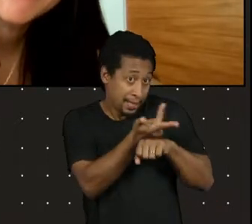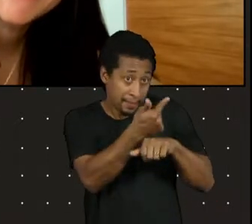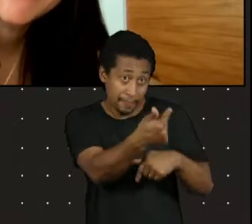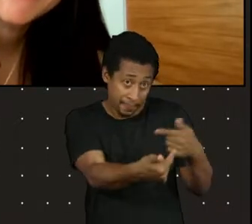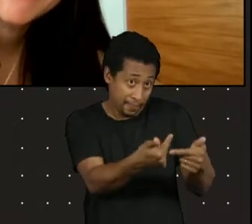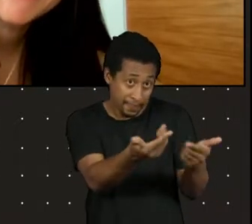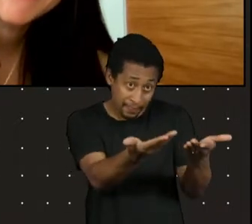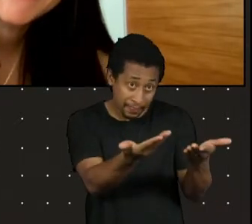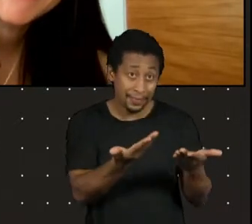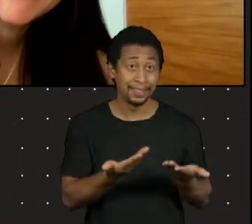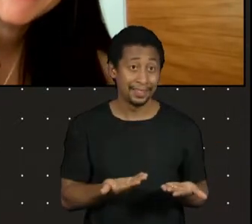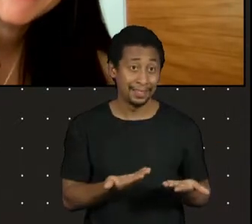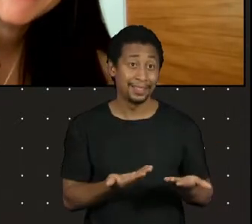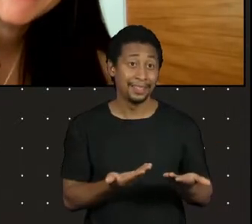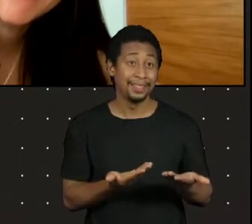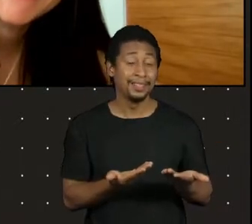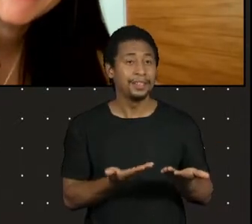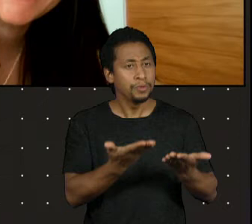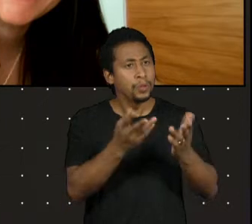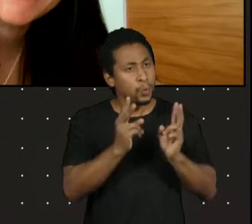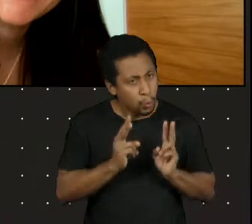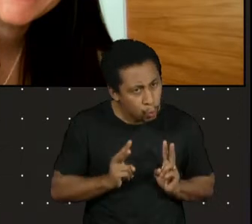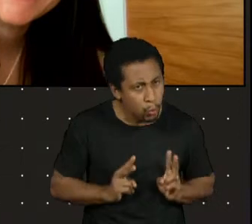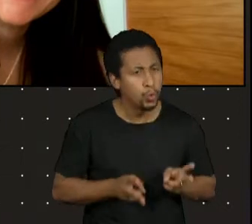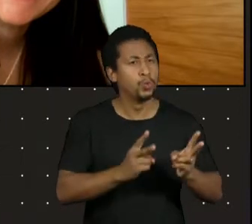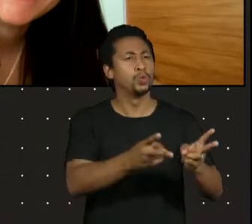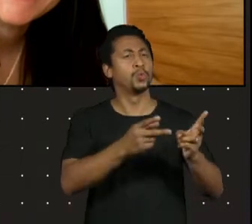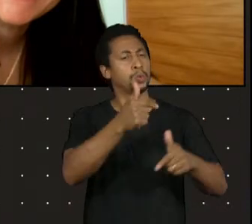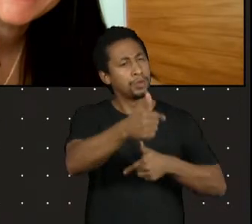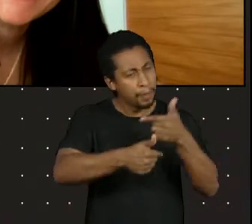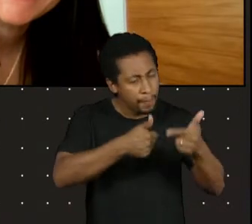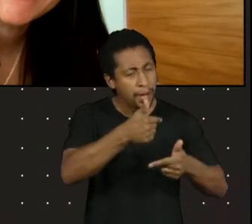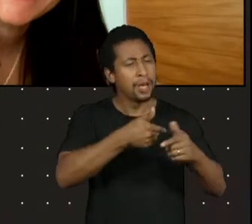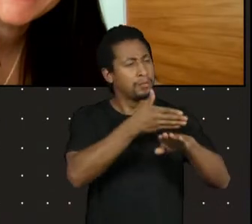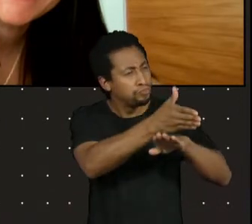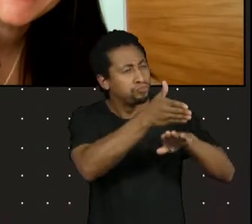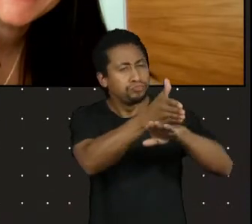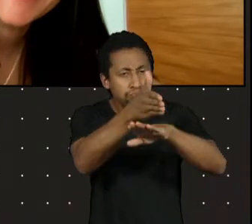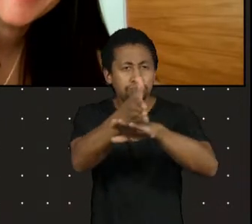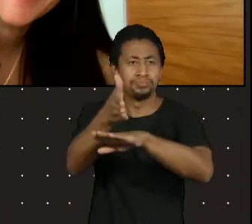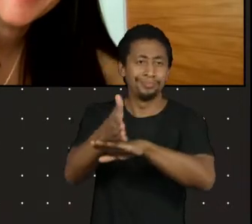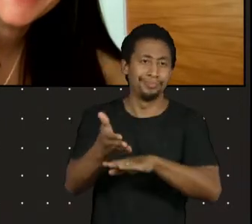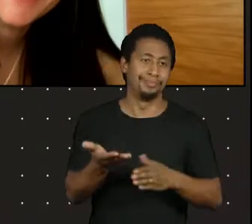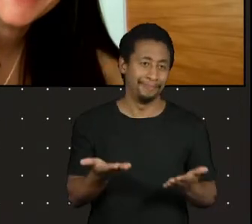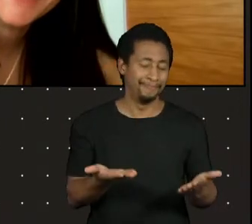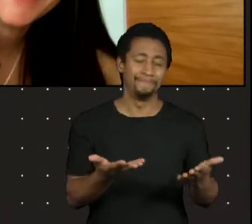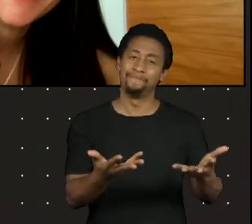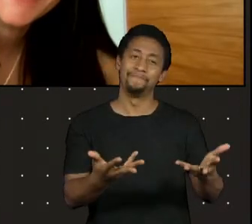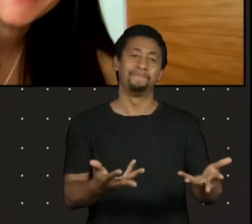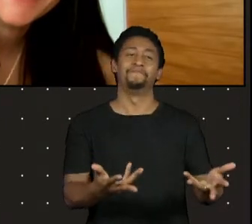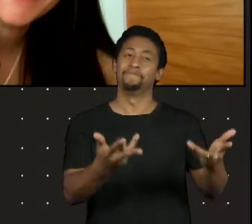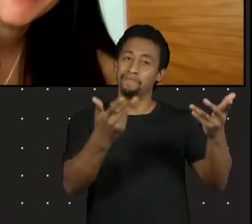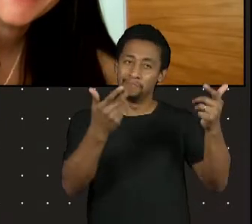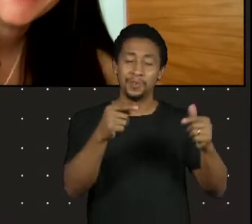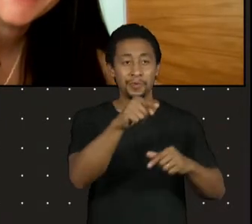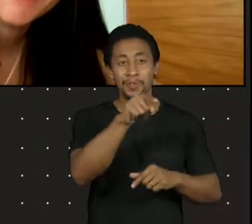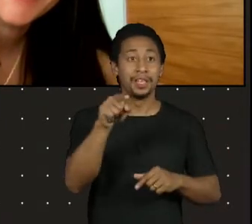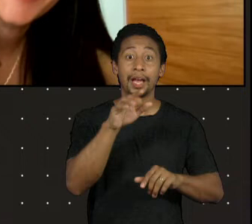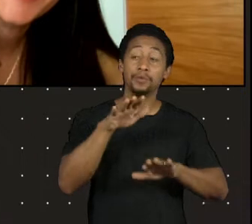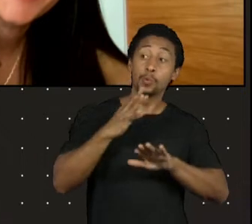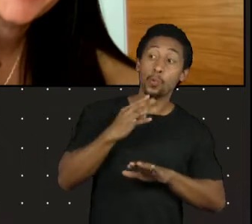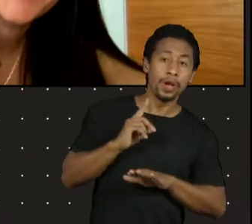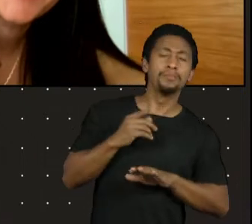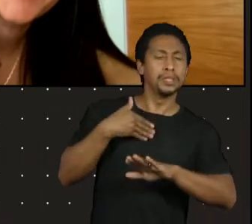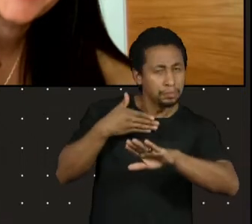você continue desbravando universos incríveis,